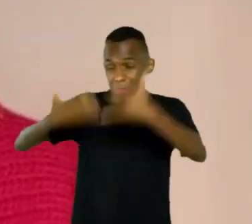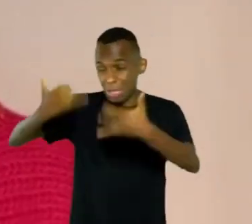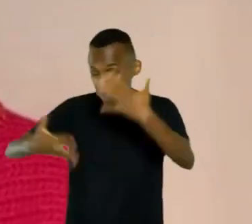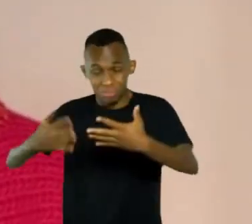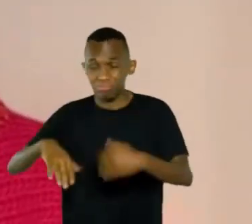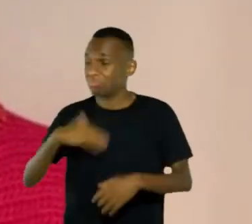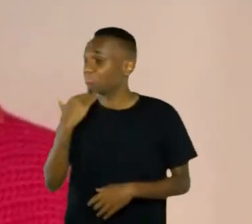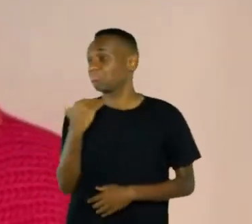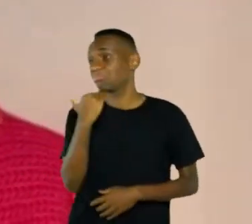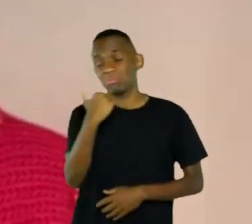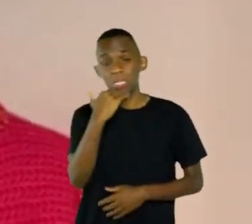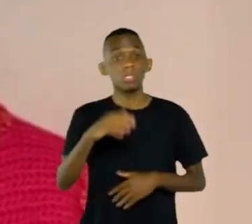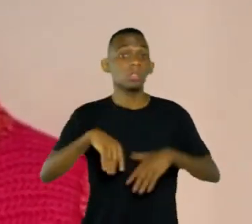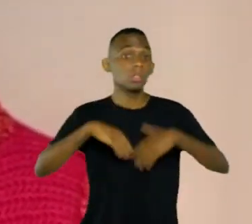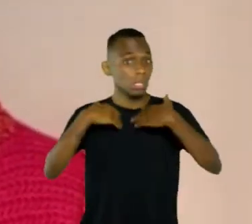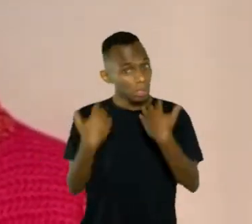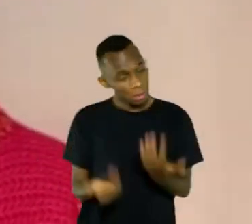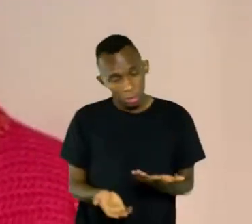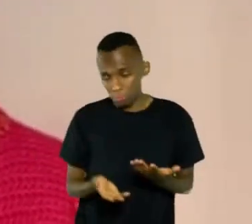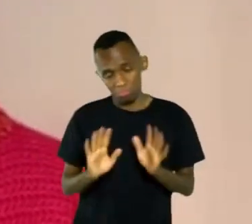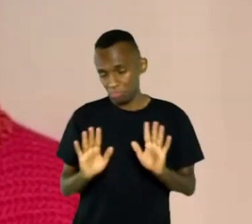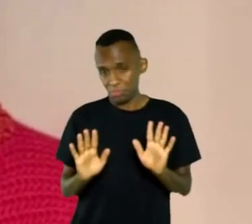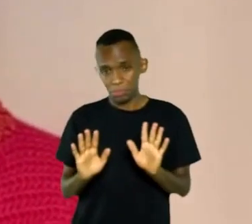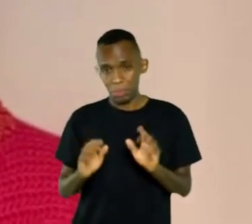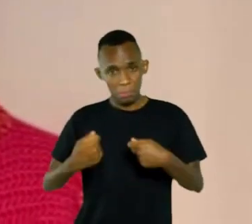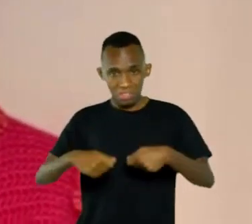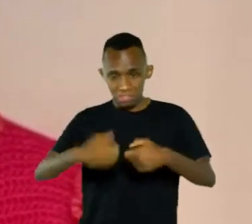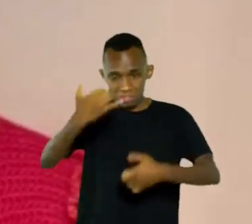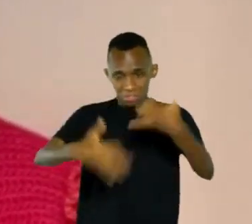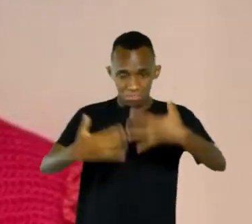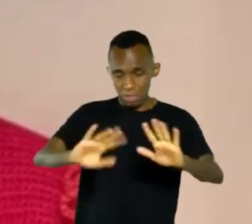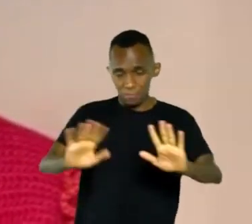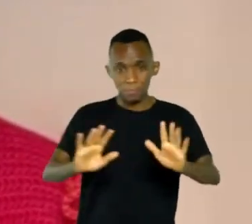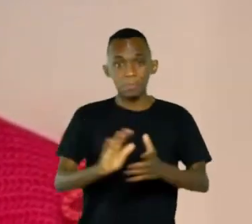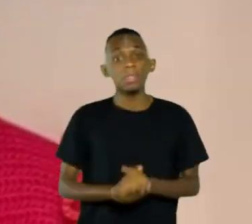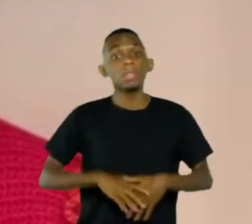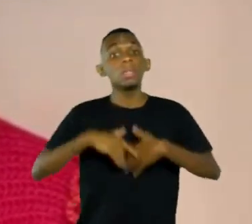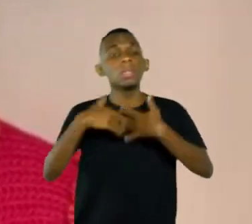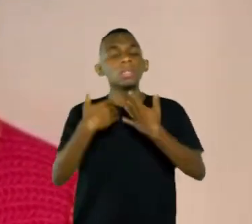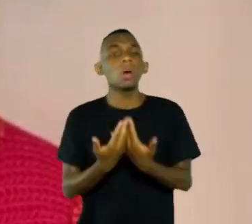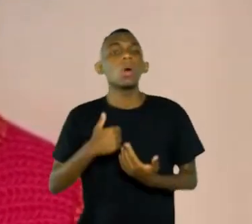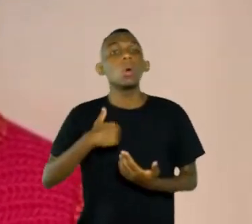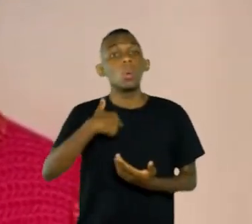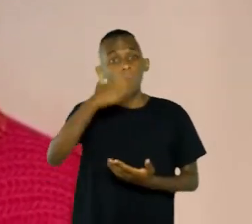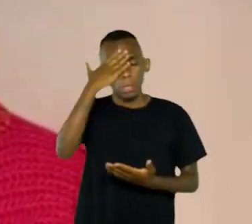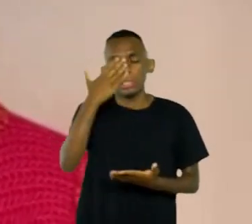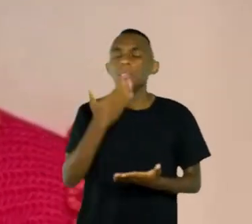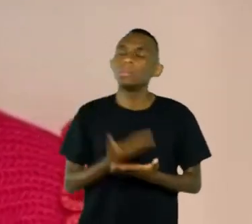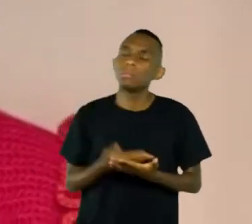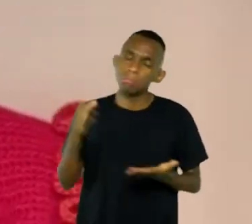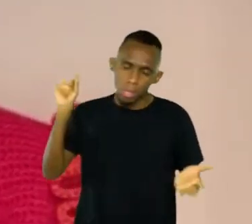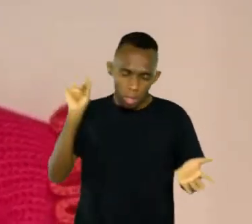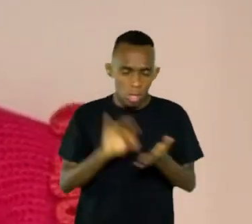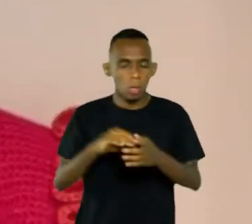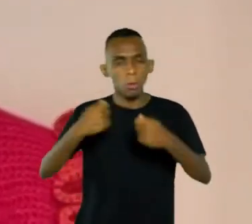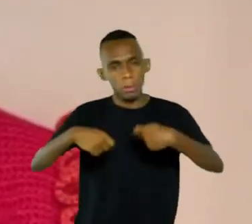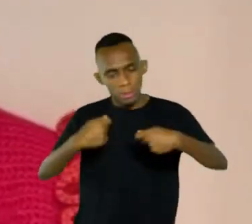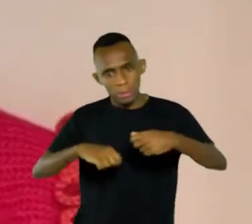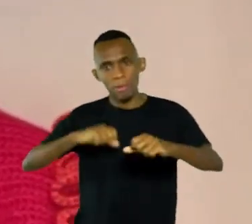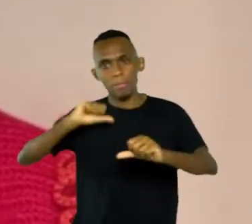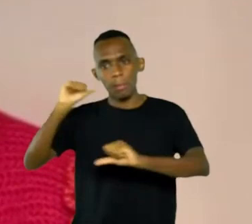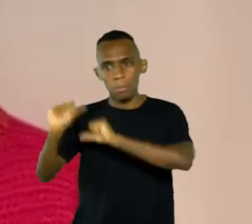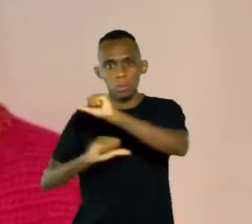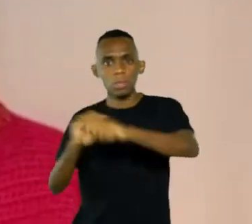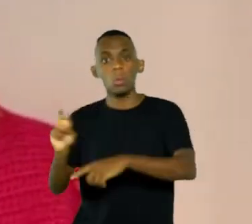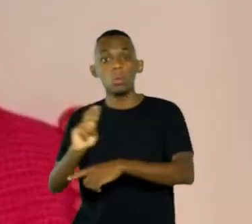não, não é o caso da gente, né, entrar muito nesse mérito. Mas a numerologia faz muito sentido para mim. E ela me aconselhou a mudar de